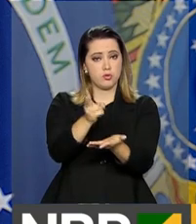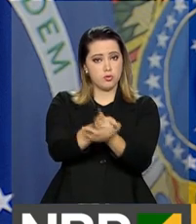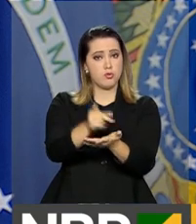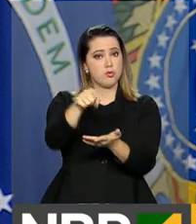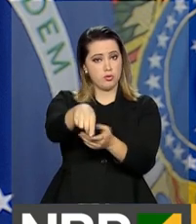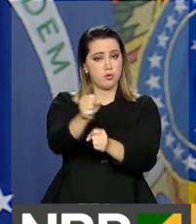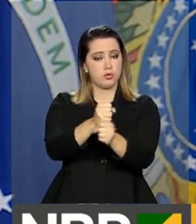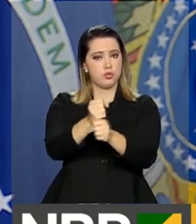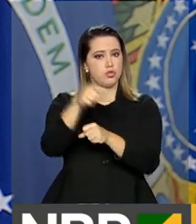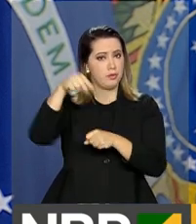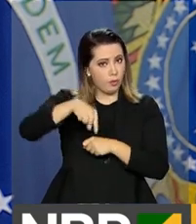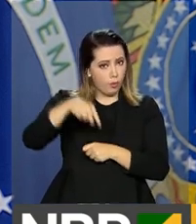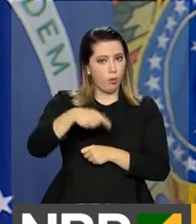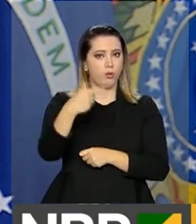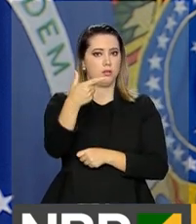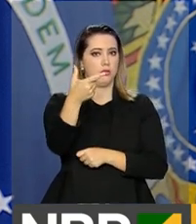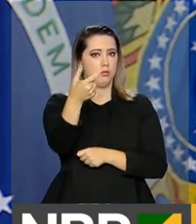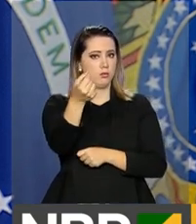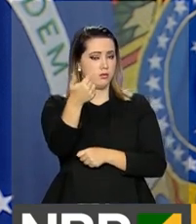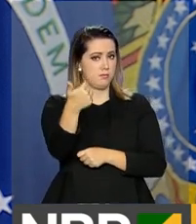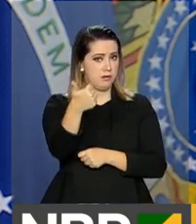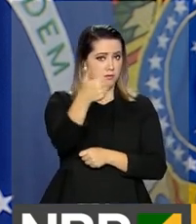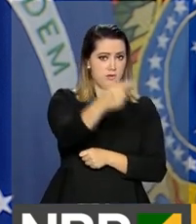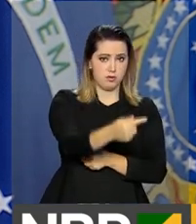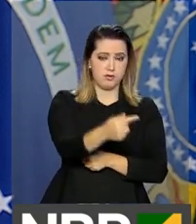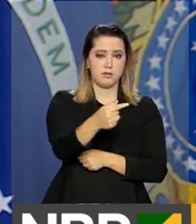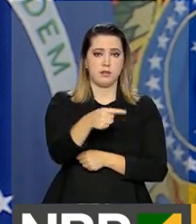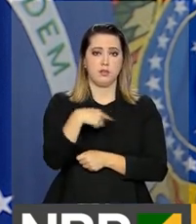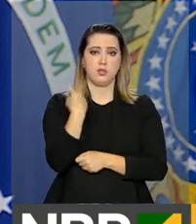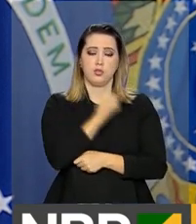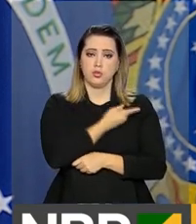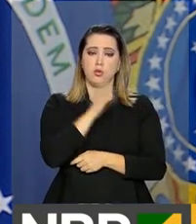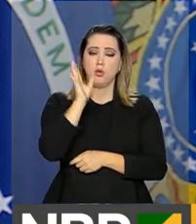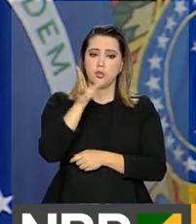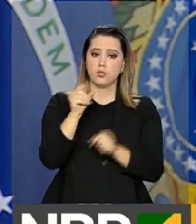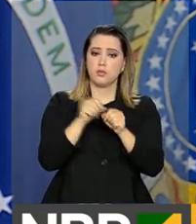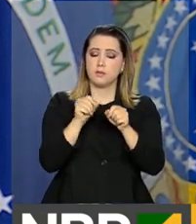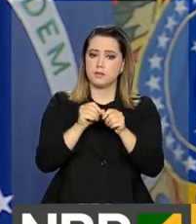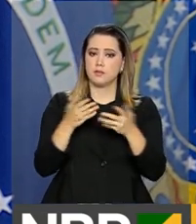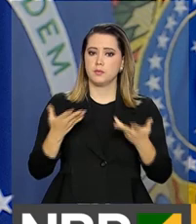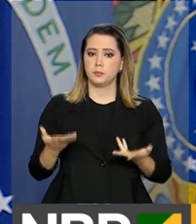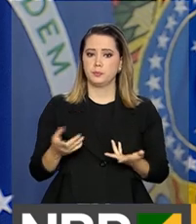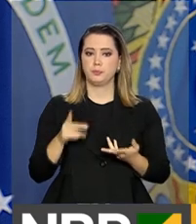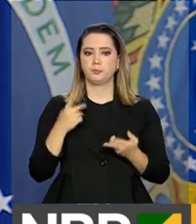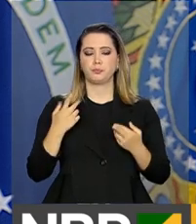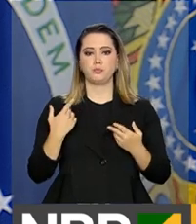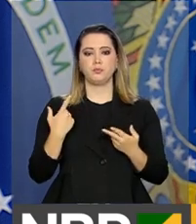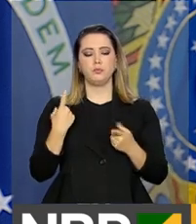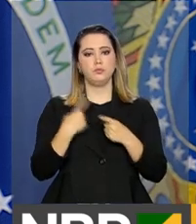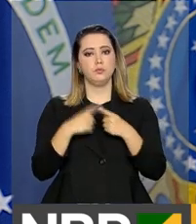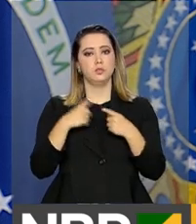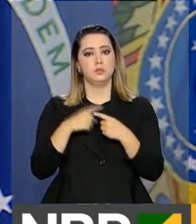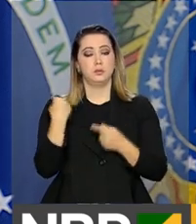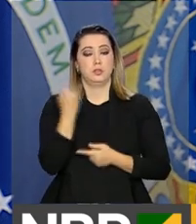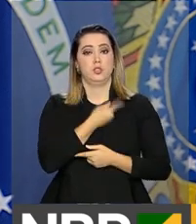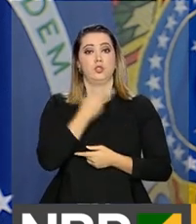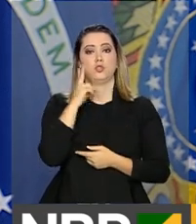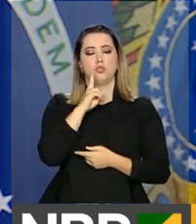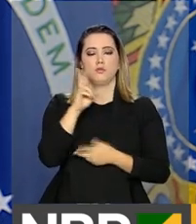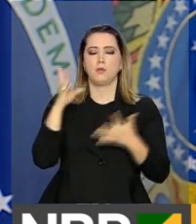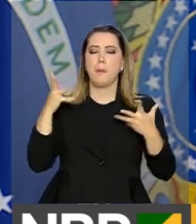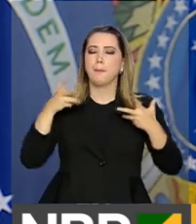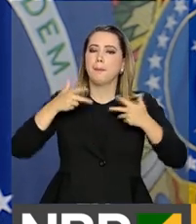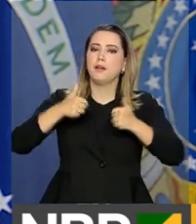2017 e nós fizemos isto inspirados pelo sucesso